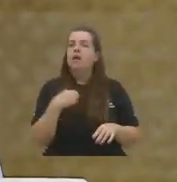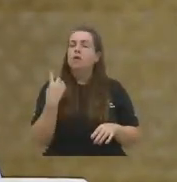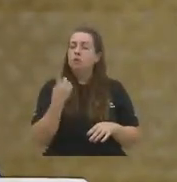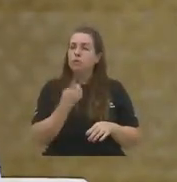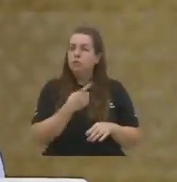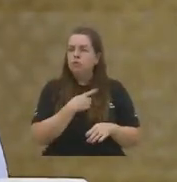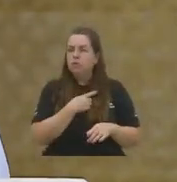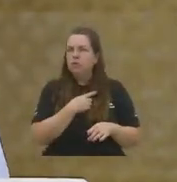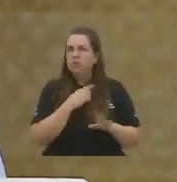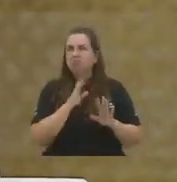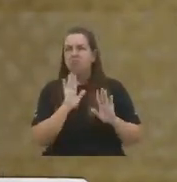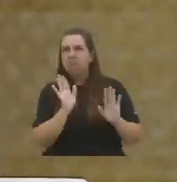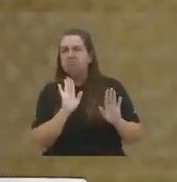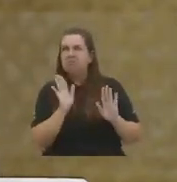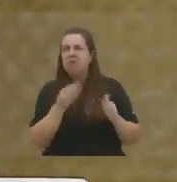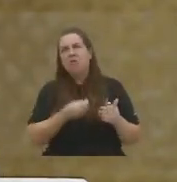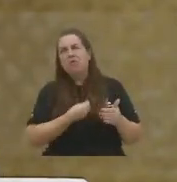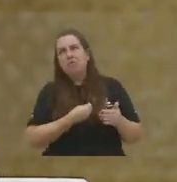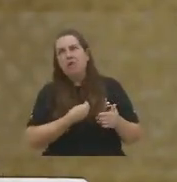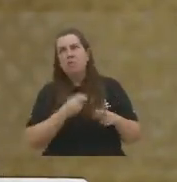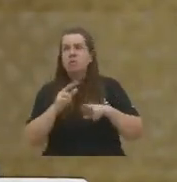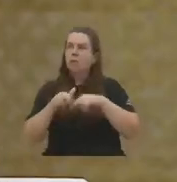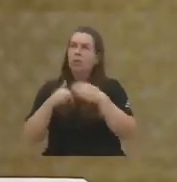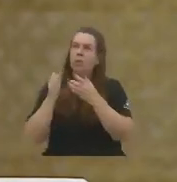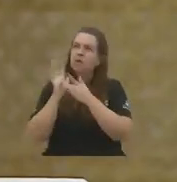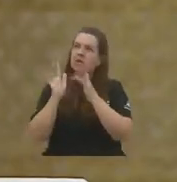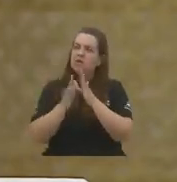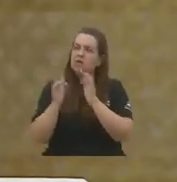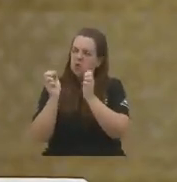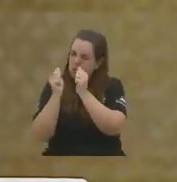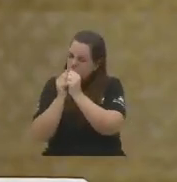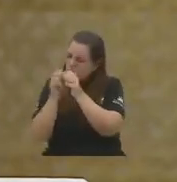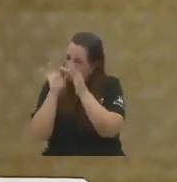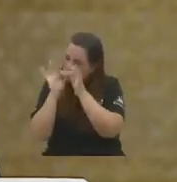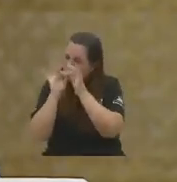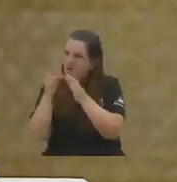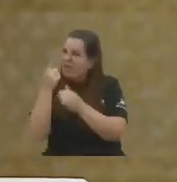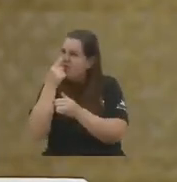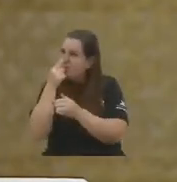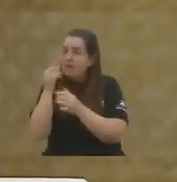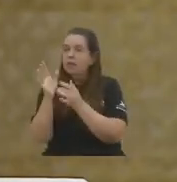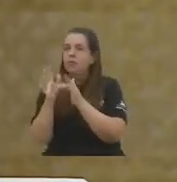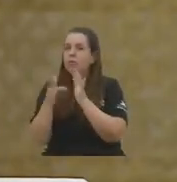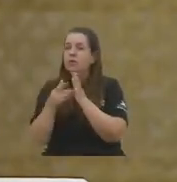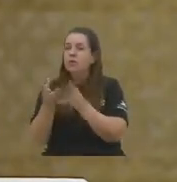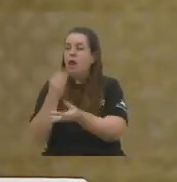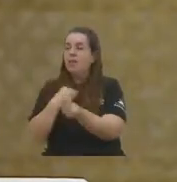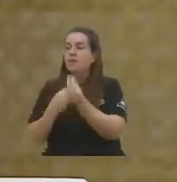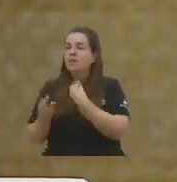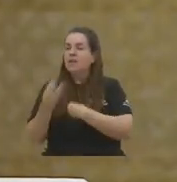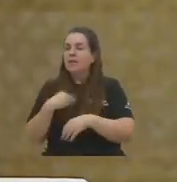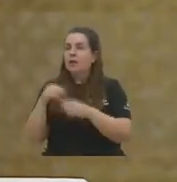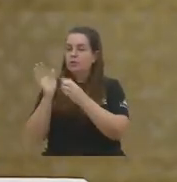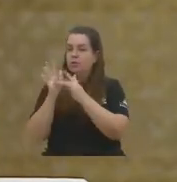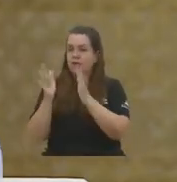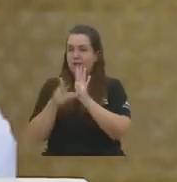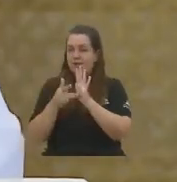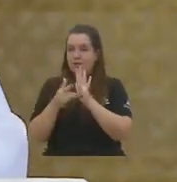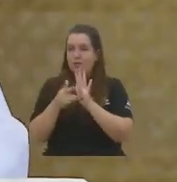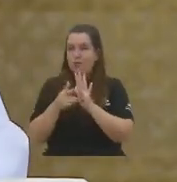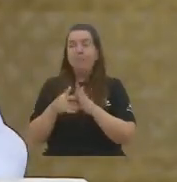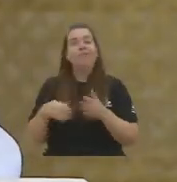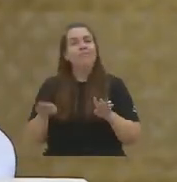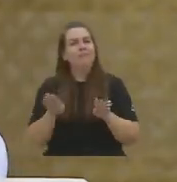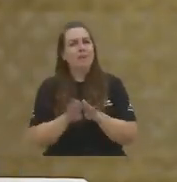embrenhamos vivendo em Cristo, colados em Cristo, alimentados por Cristo, com os